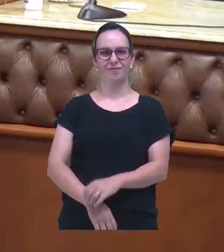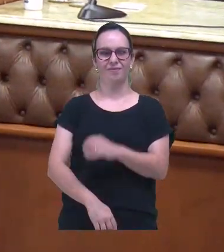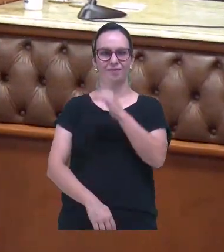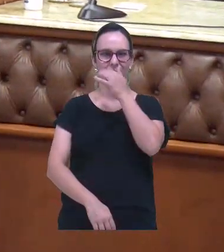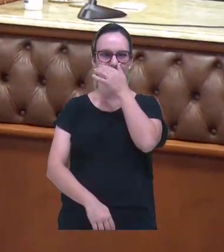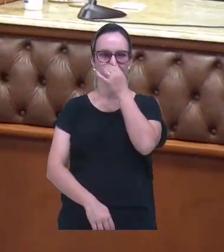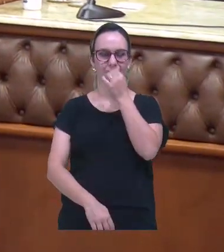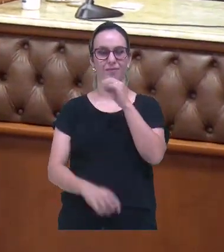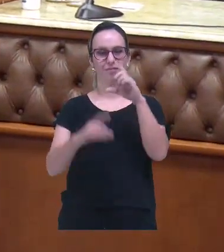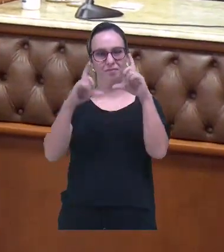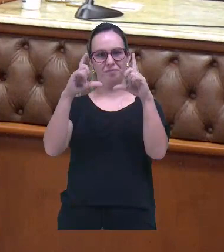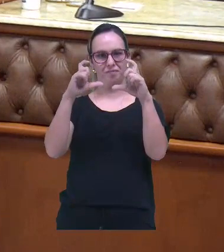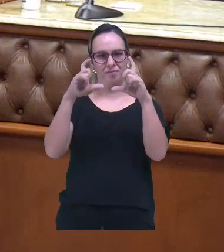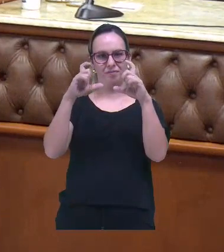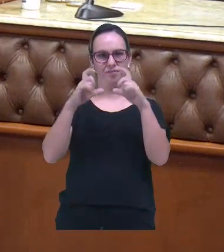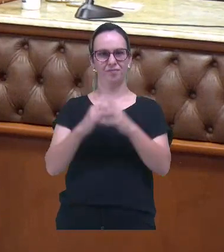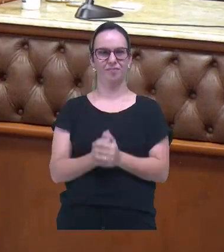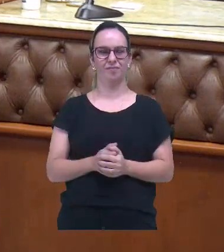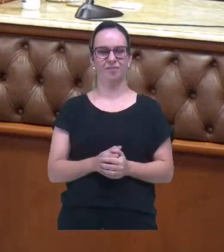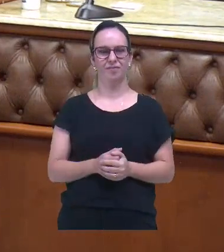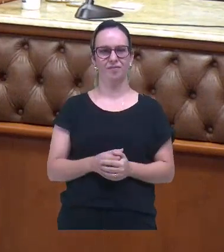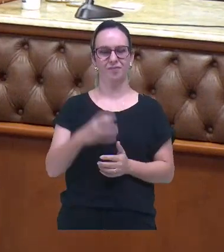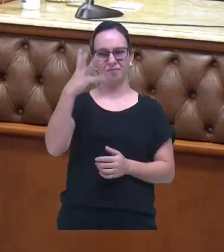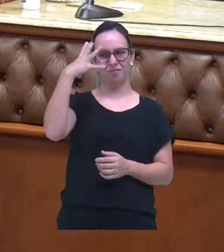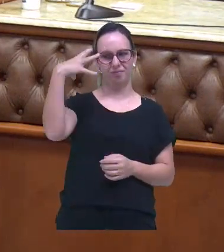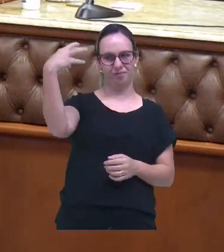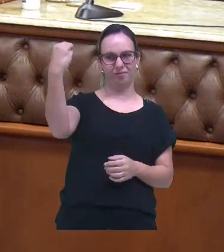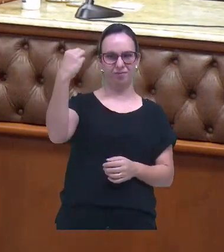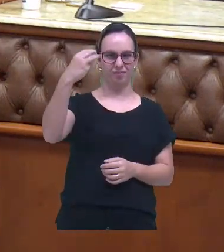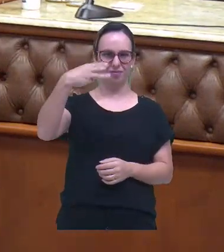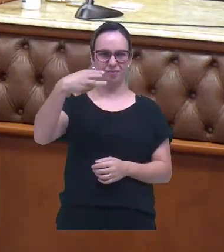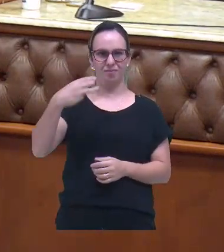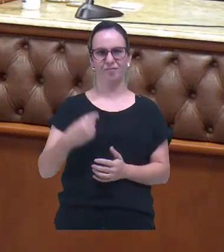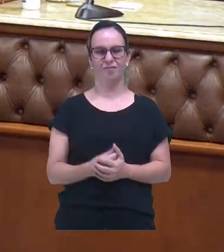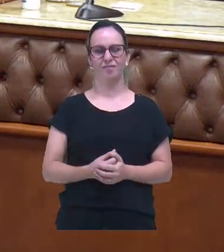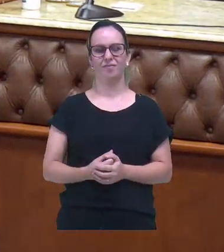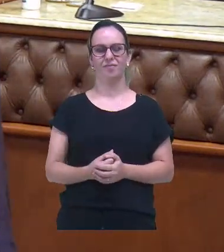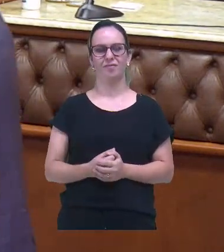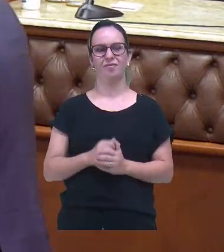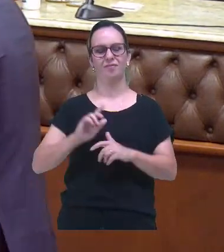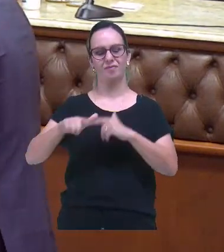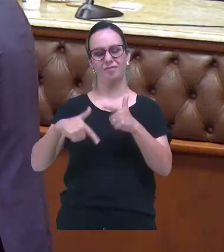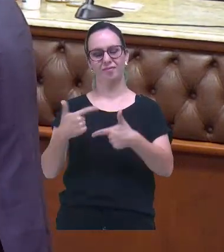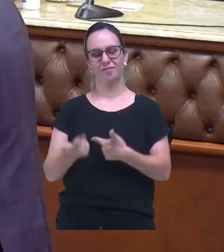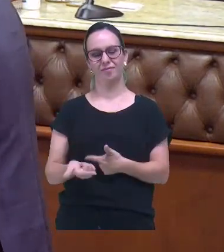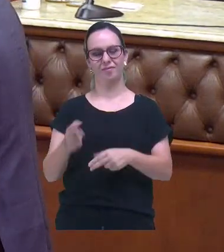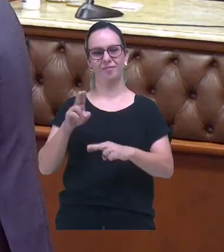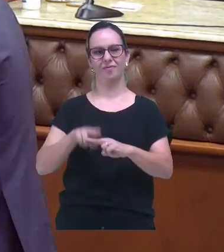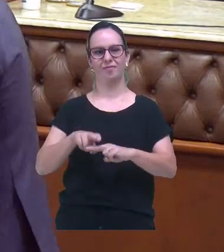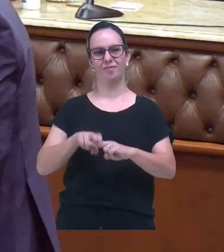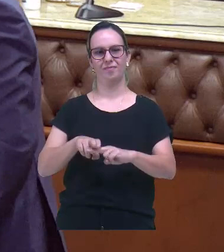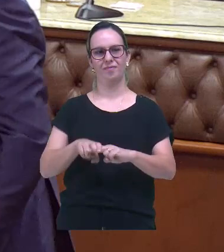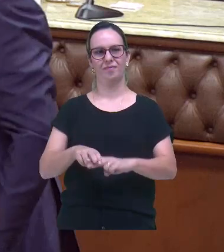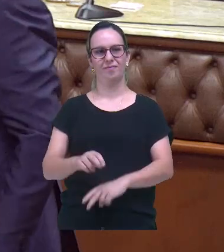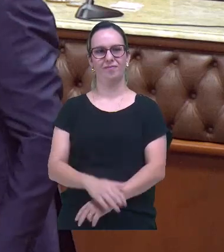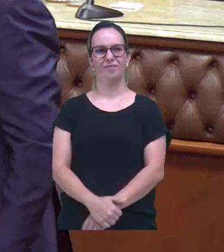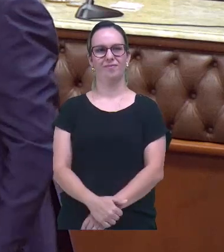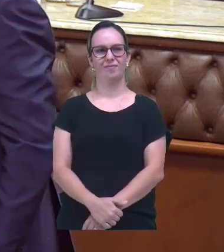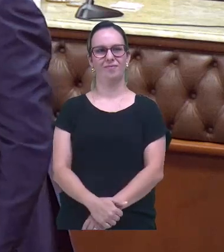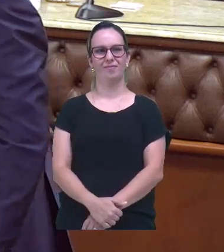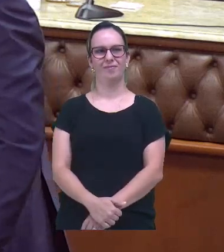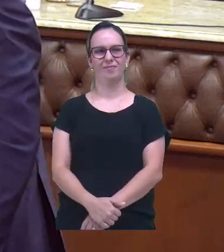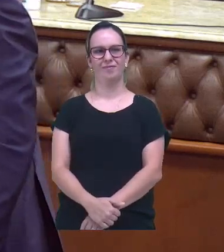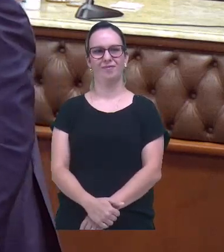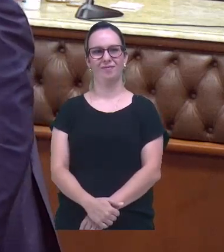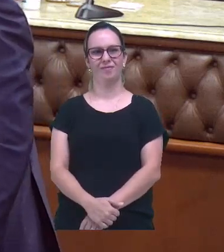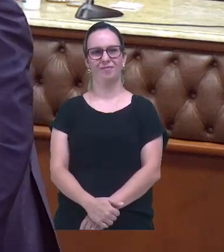Foto dos três e retornemos aos nossos lugares. Primeiro uma colhutinha, é isso?